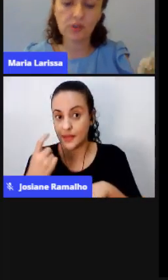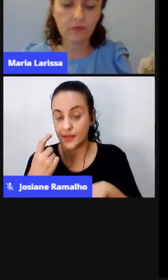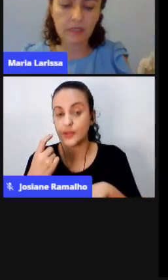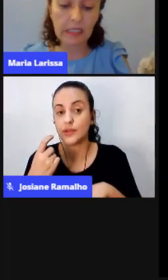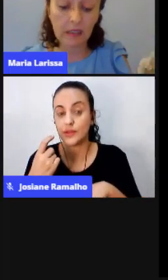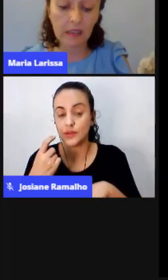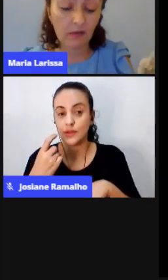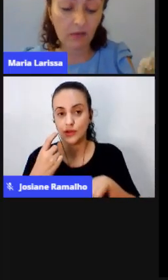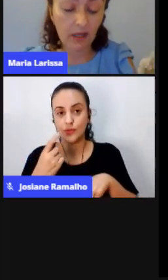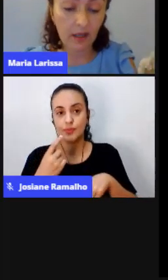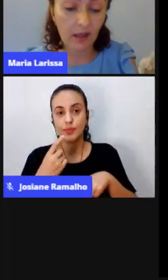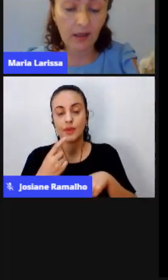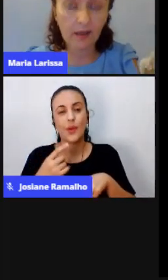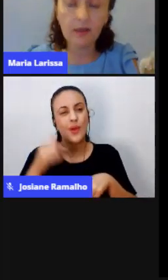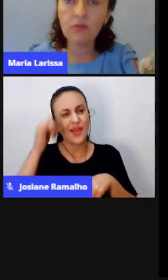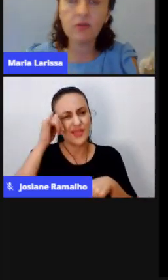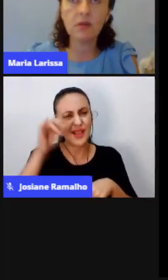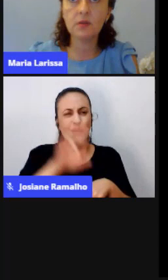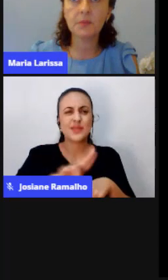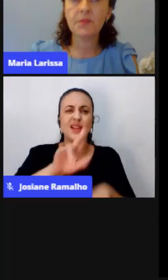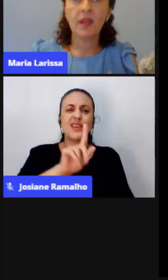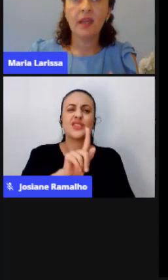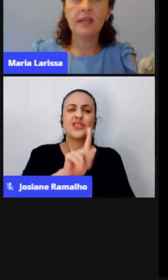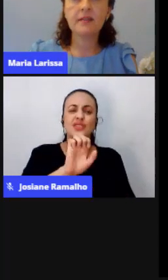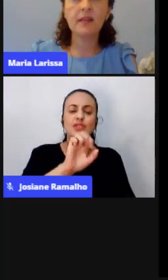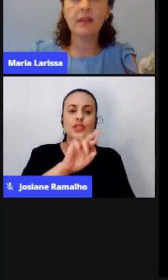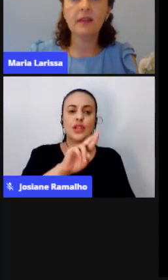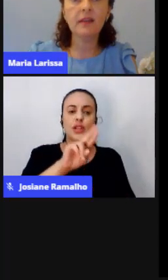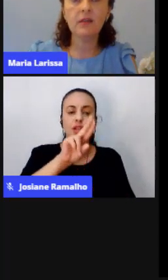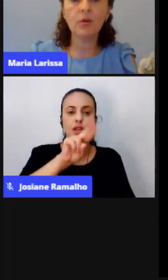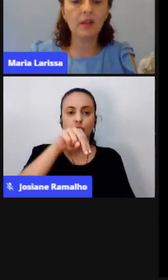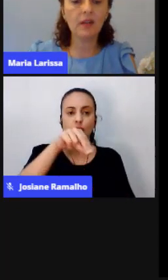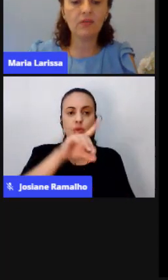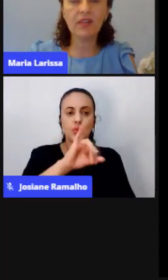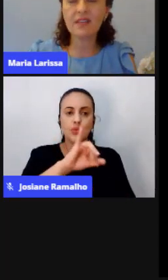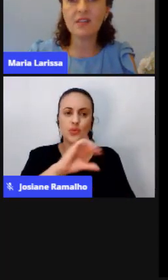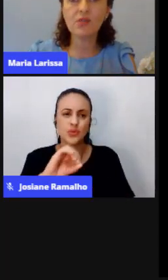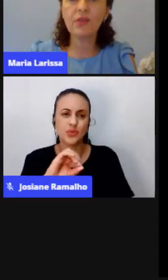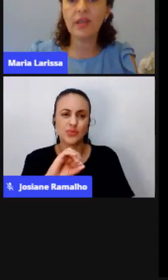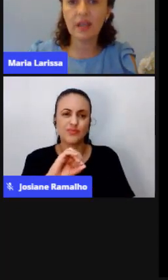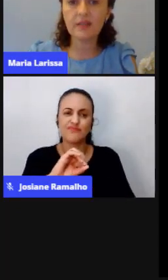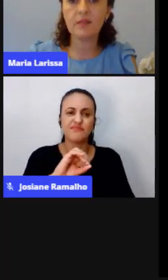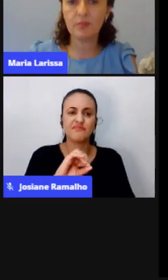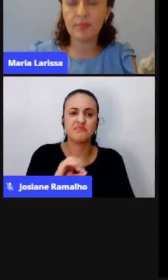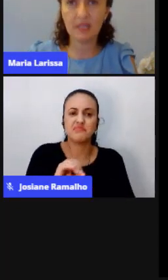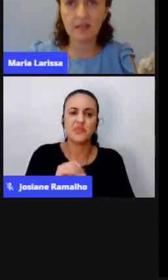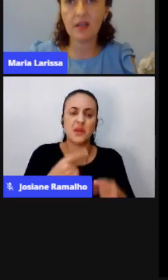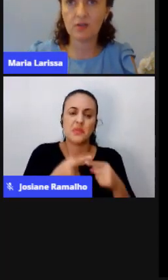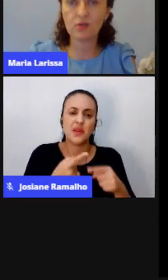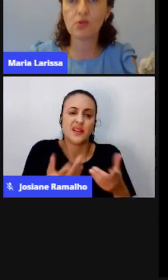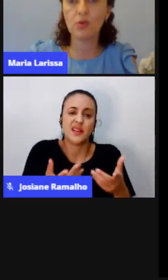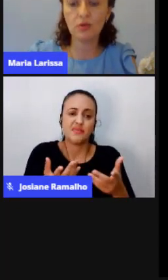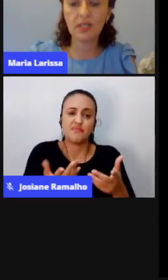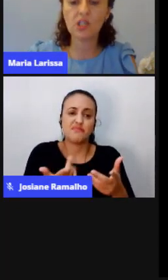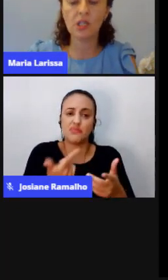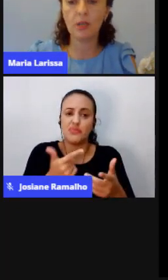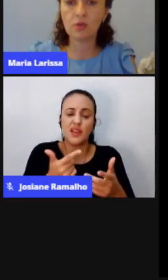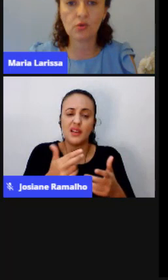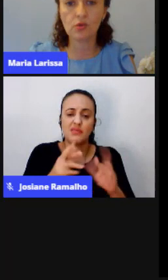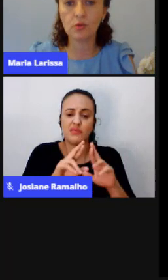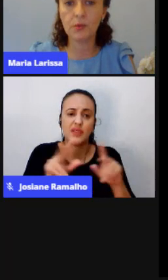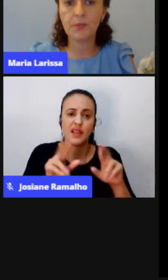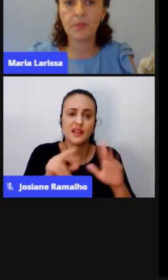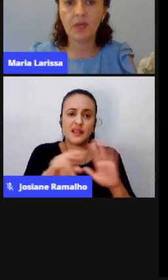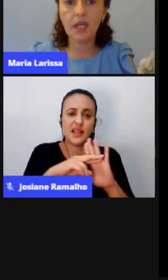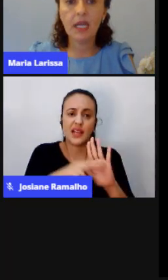advérbios e adjetivos que não vão inserir ou que não fazem diferença nas regras do jogo, na